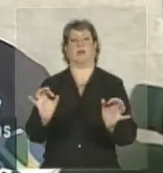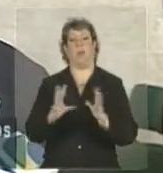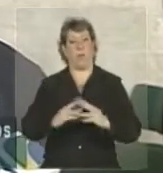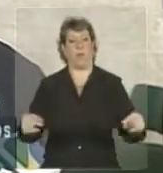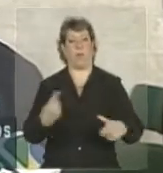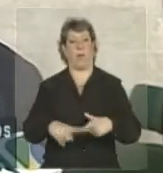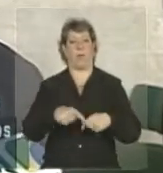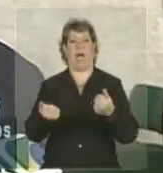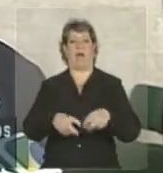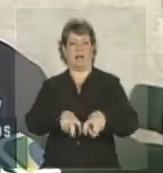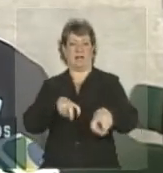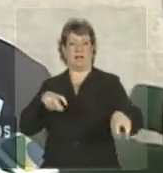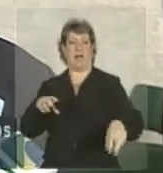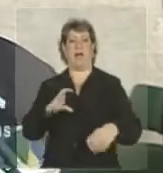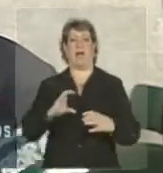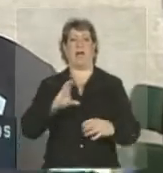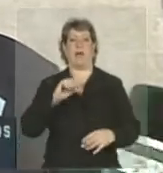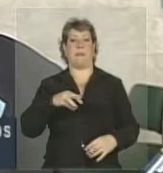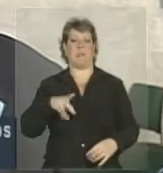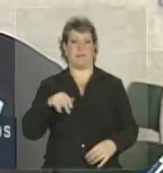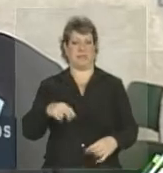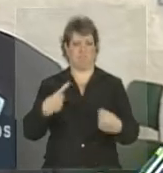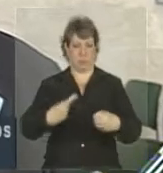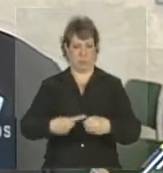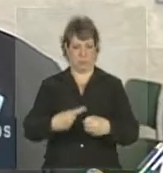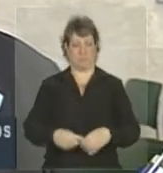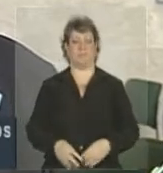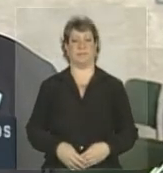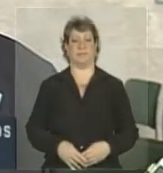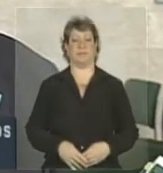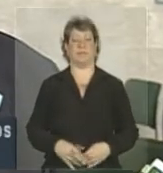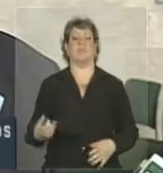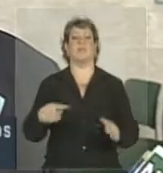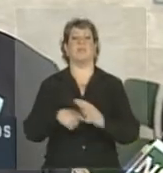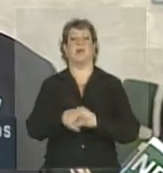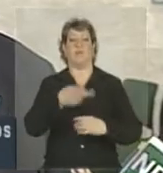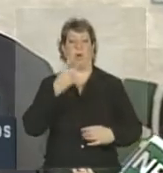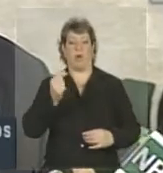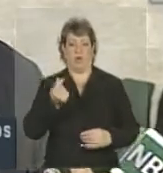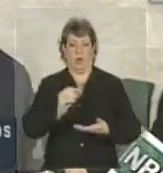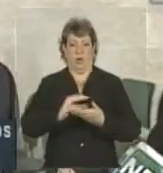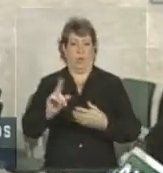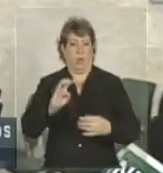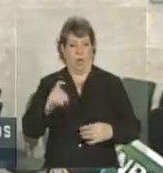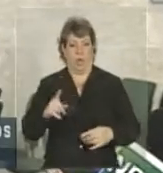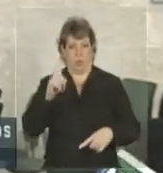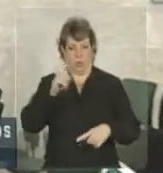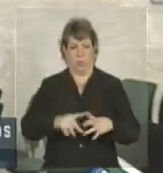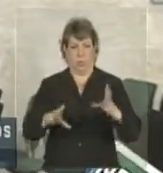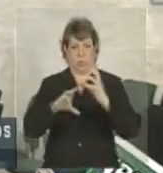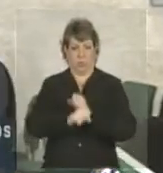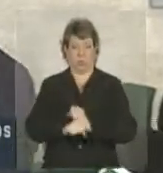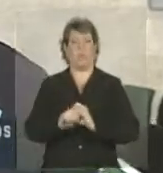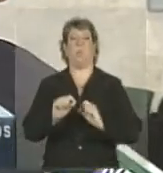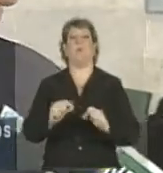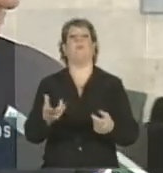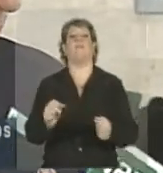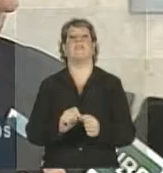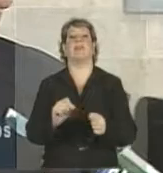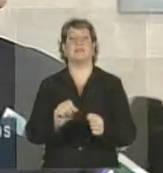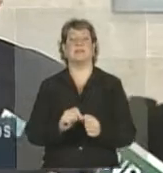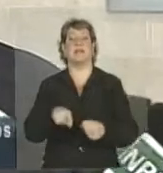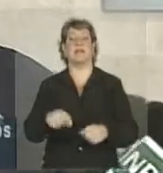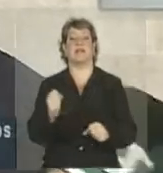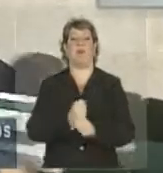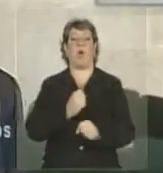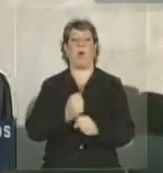de trânsito da cidade de Campinas. Mas o senhor disse que o recurso que foi liberado não é o valor total. O que vai ser feito para garantir que essa obra